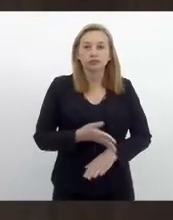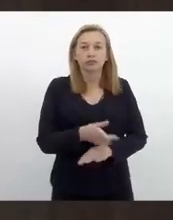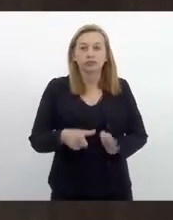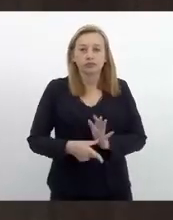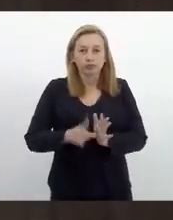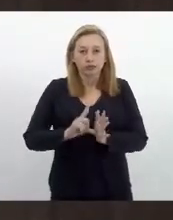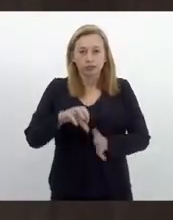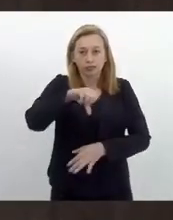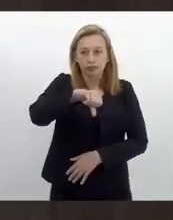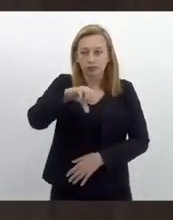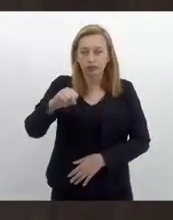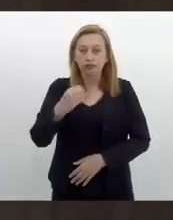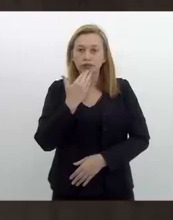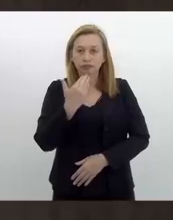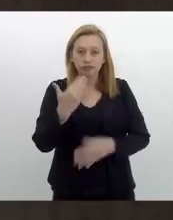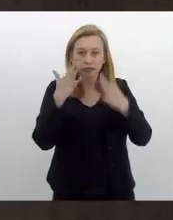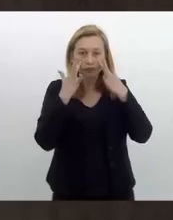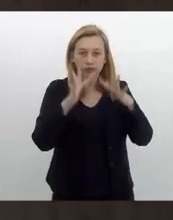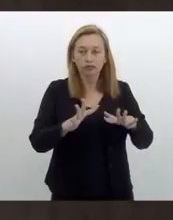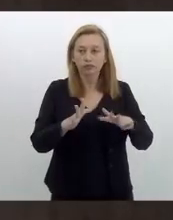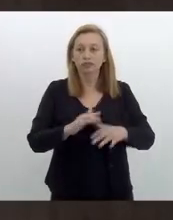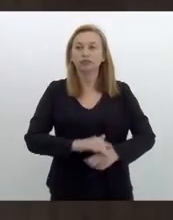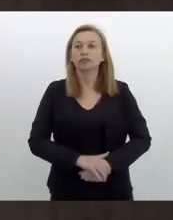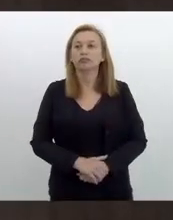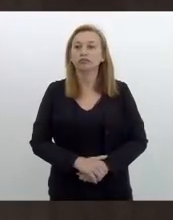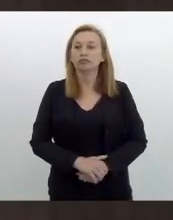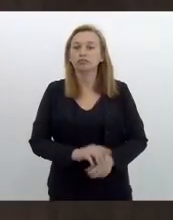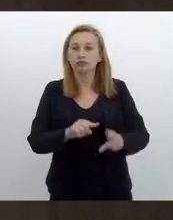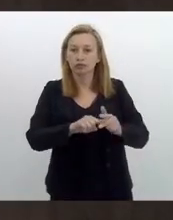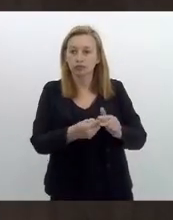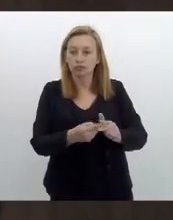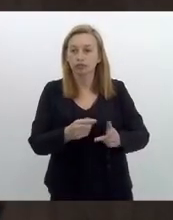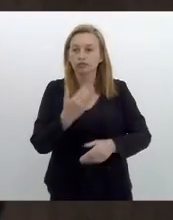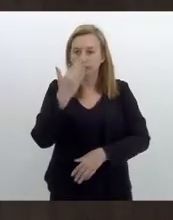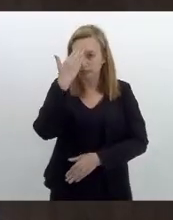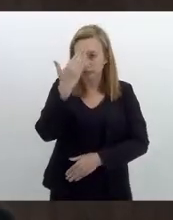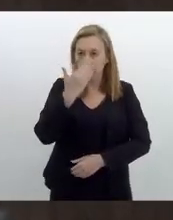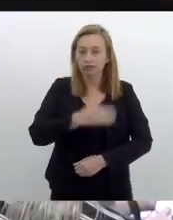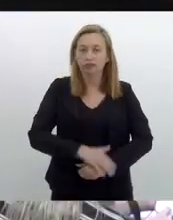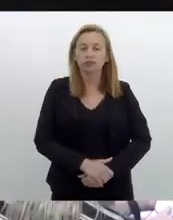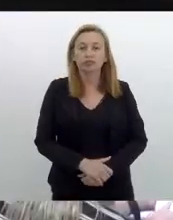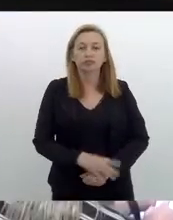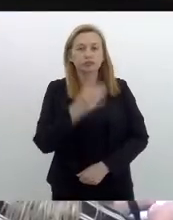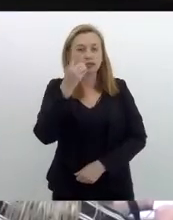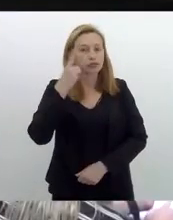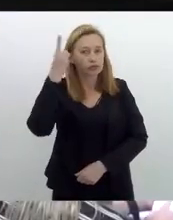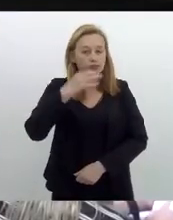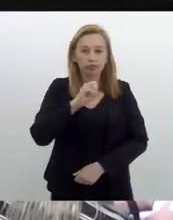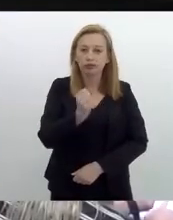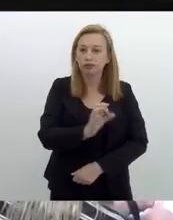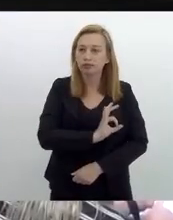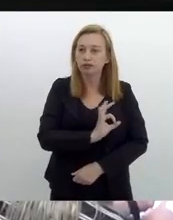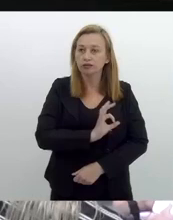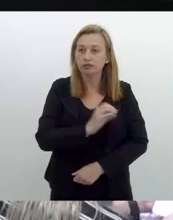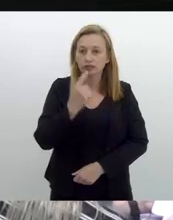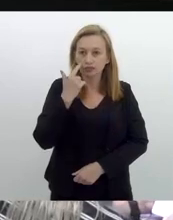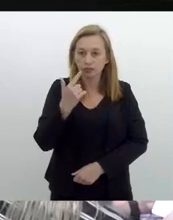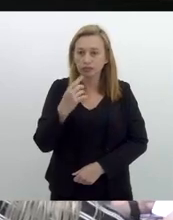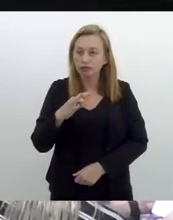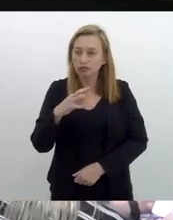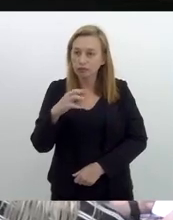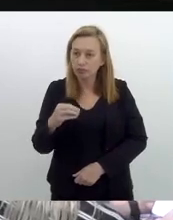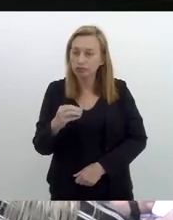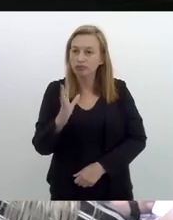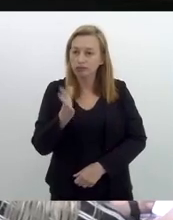98 então pedir atenção para que seja feita essa alteração obrigado deputada Mata Rocha eu vou de trás para frente para o que já